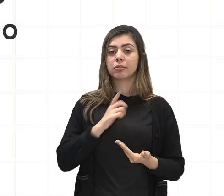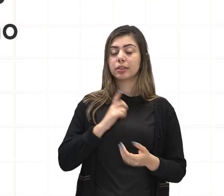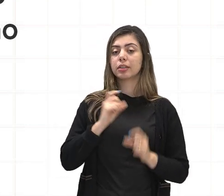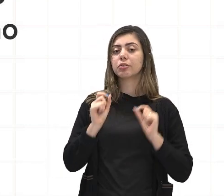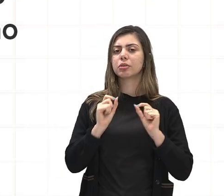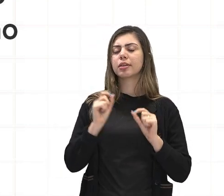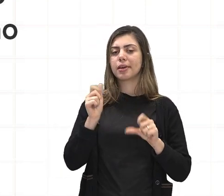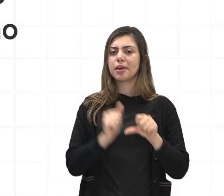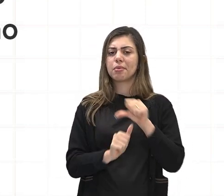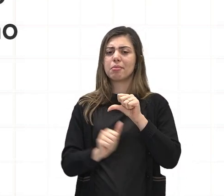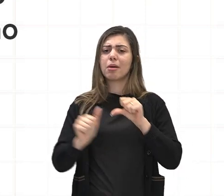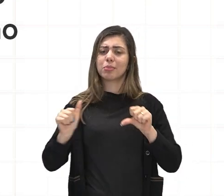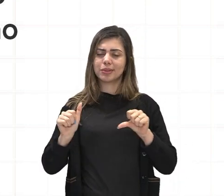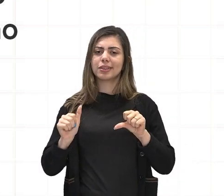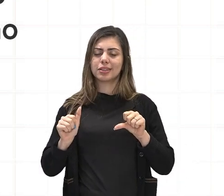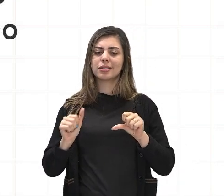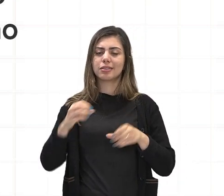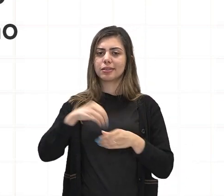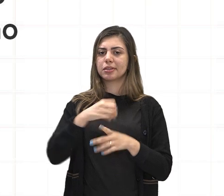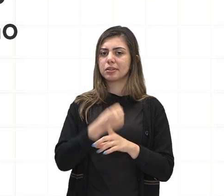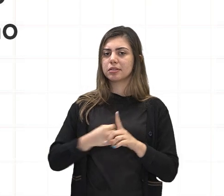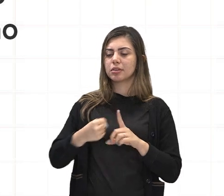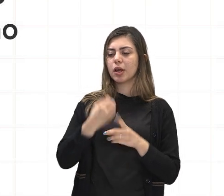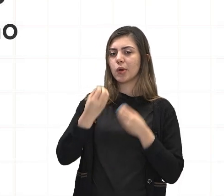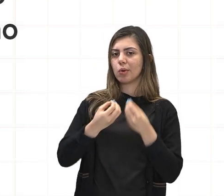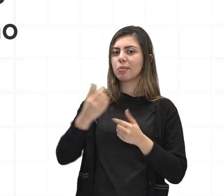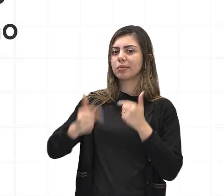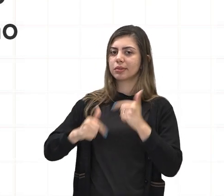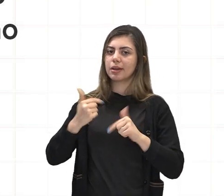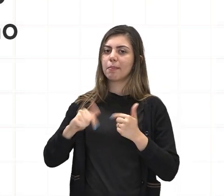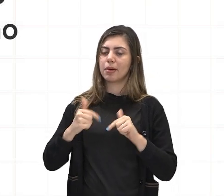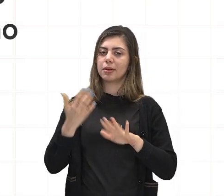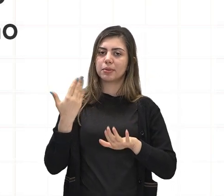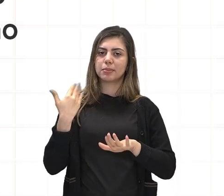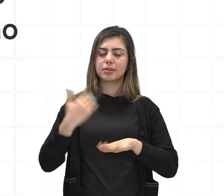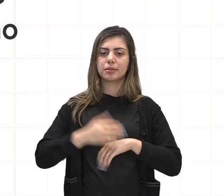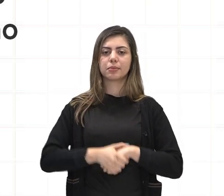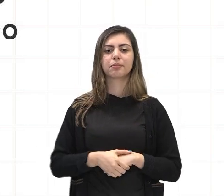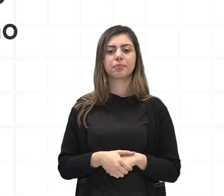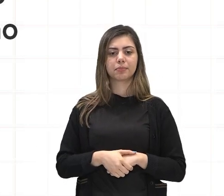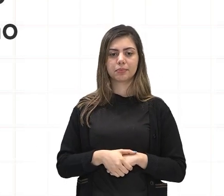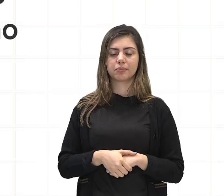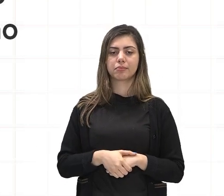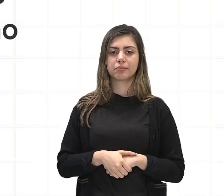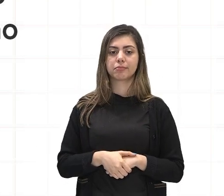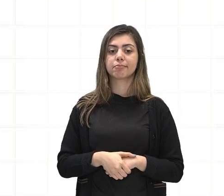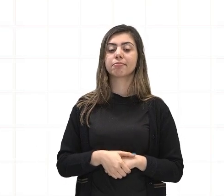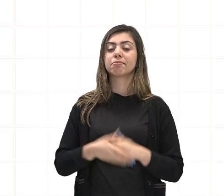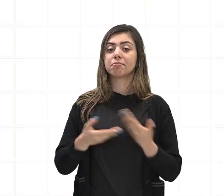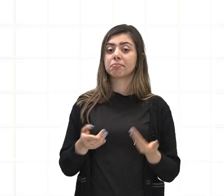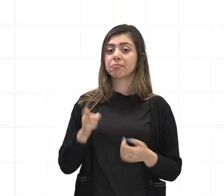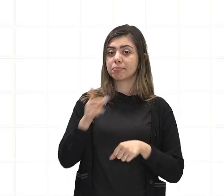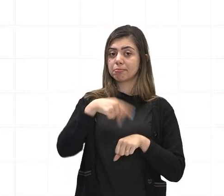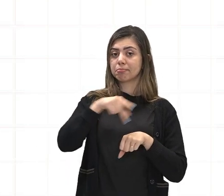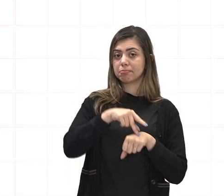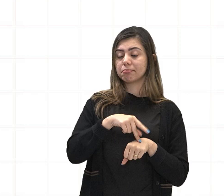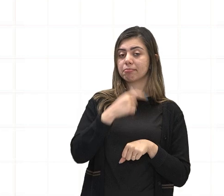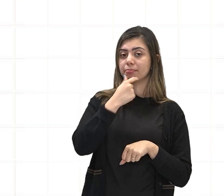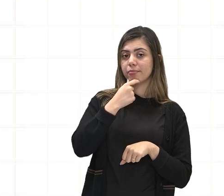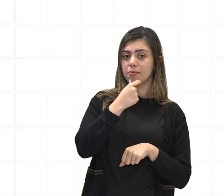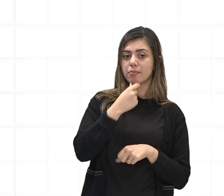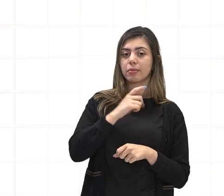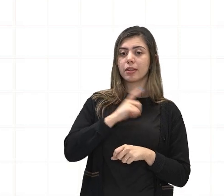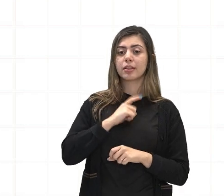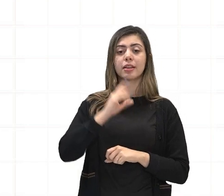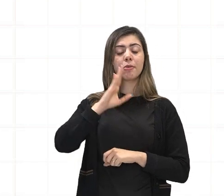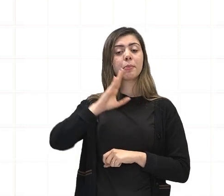significativamente o panorama do trabalho da época. A Inglaterra se